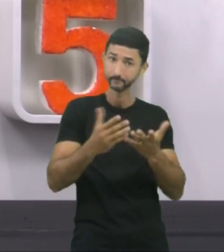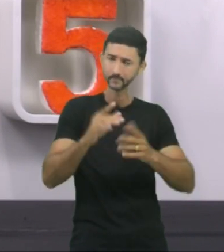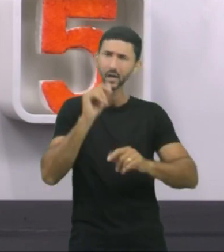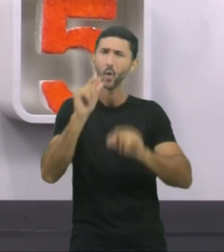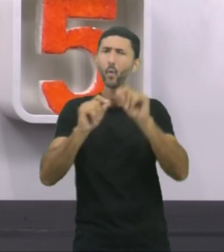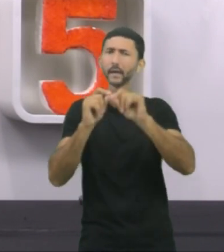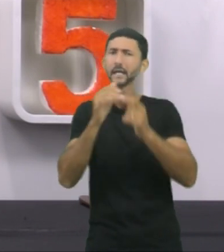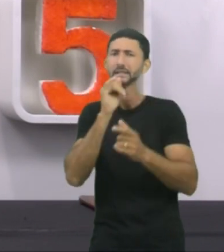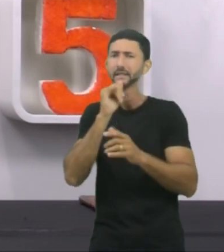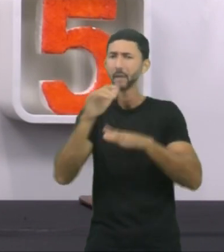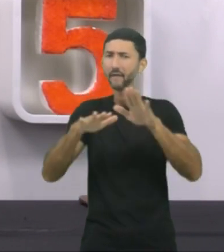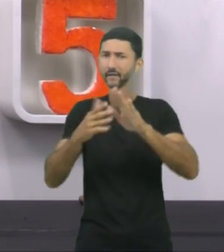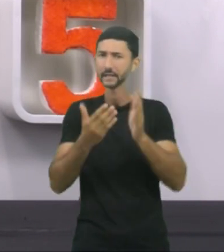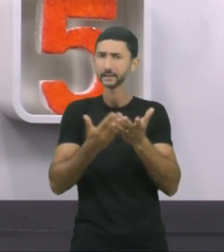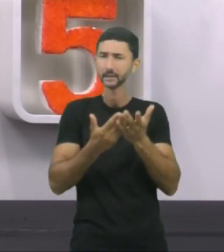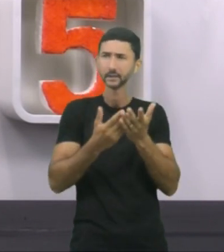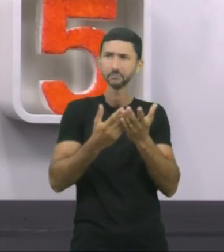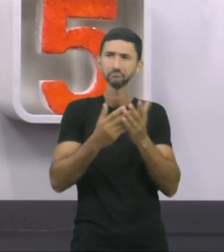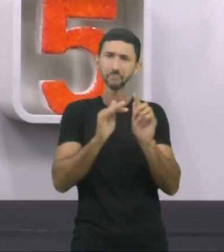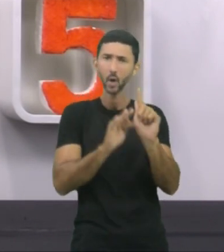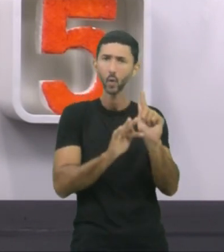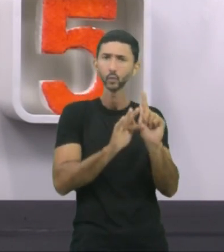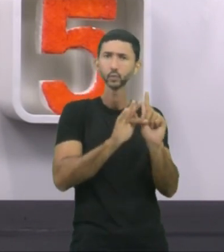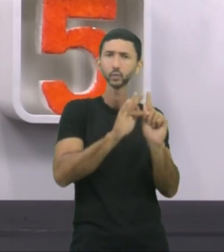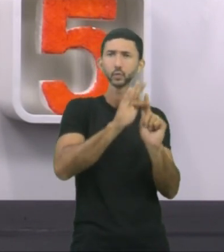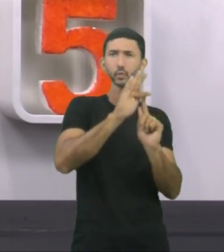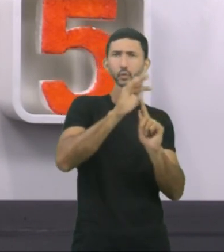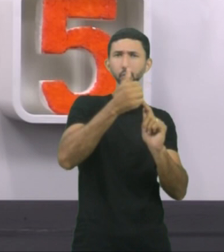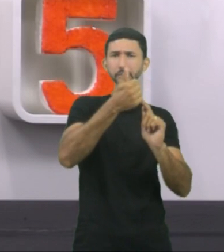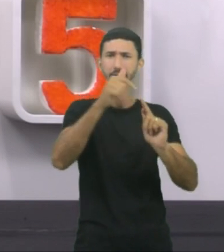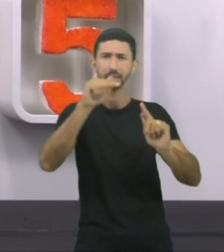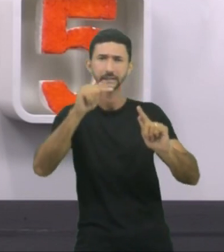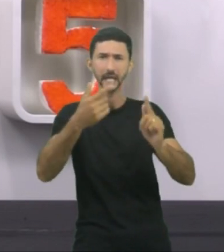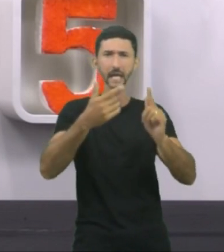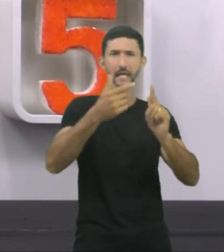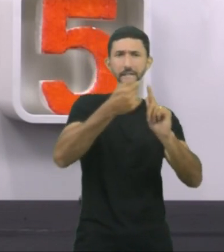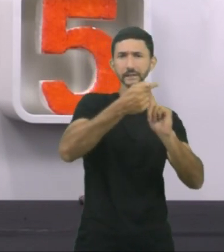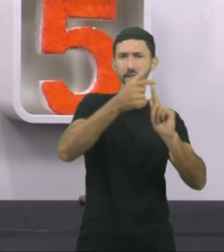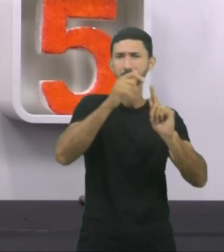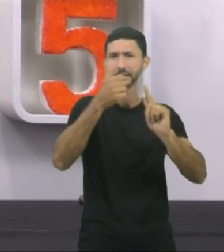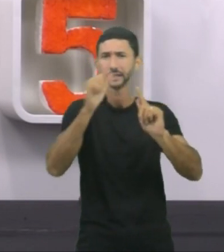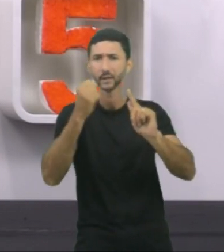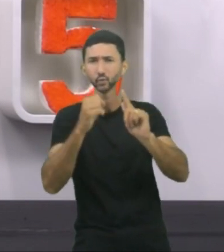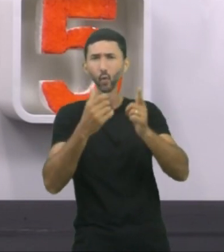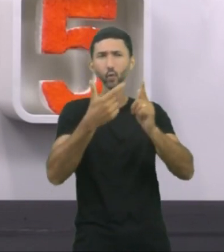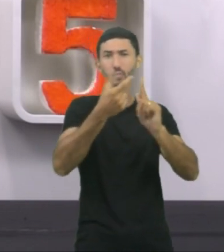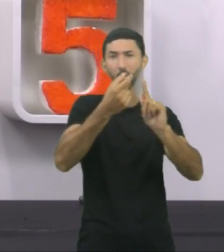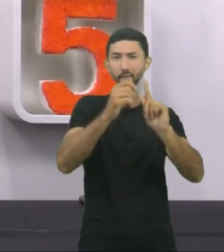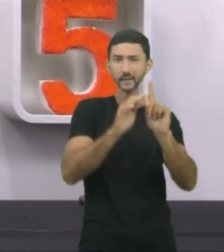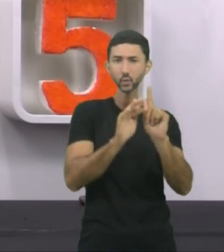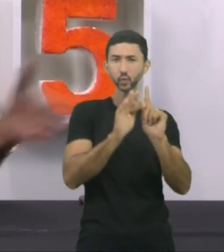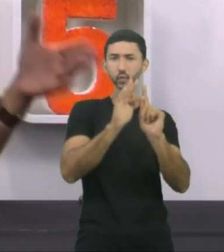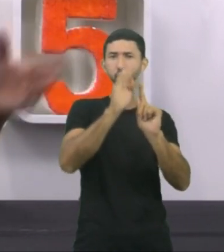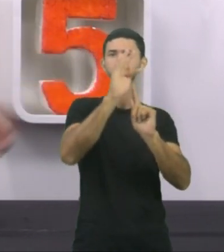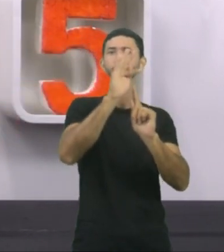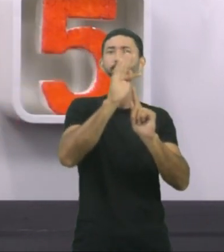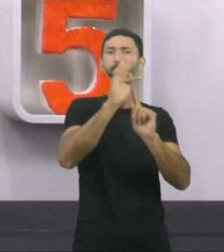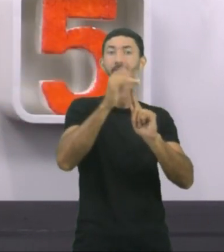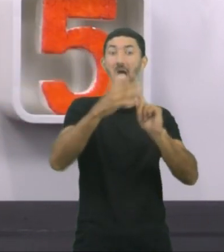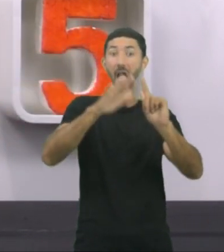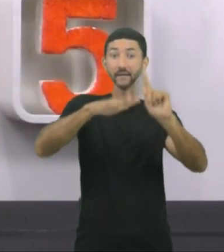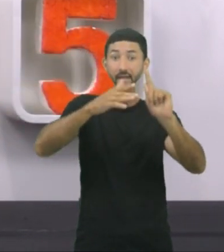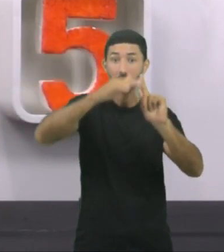que às vezes está quente, está uma temperatura de 17, 18, 20 graus e de repente